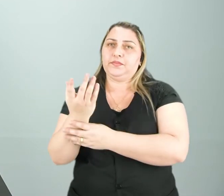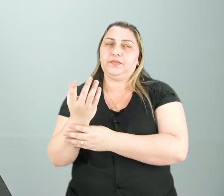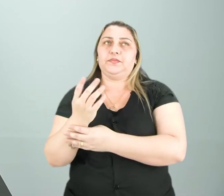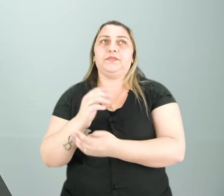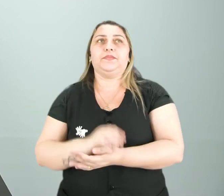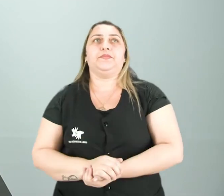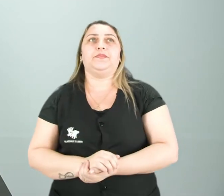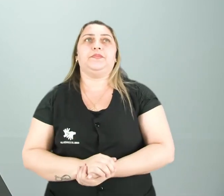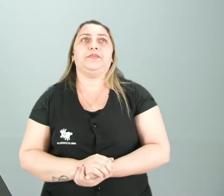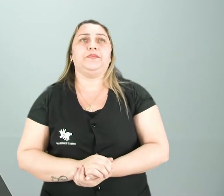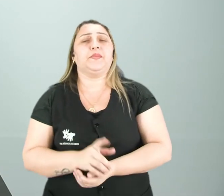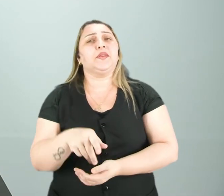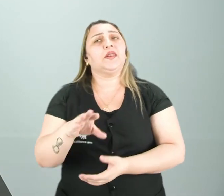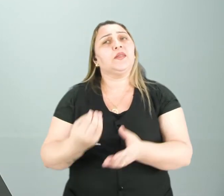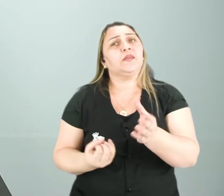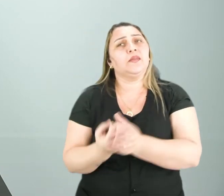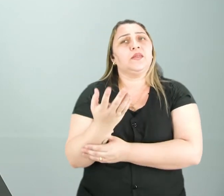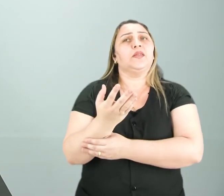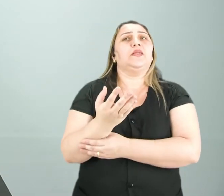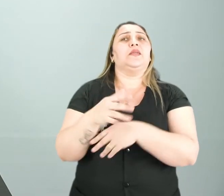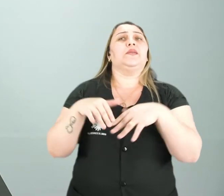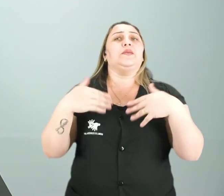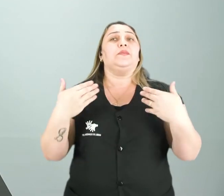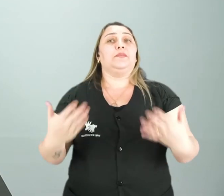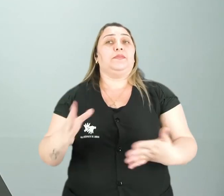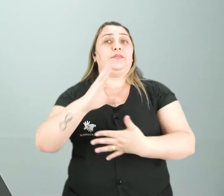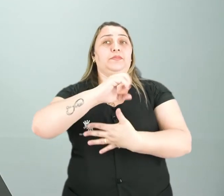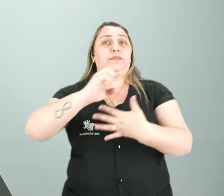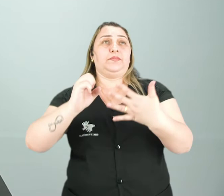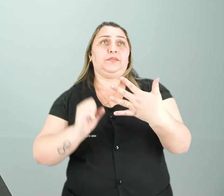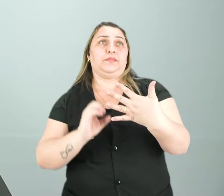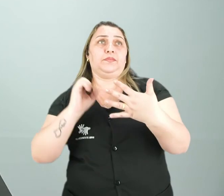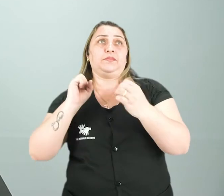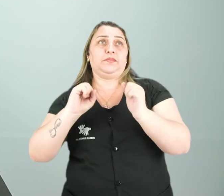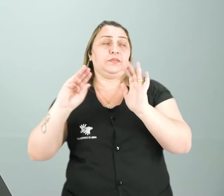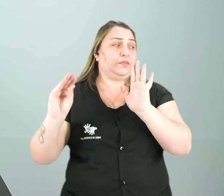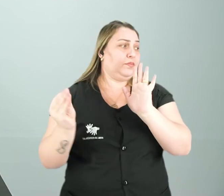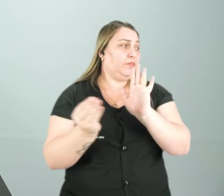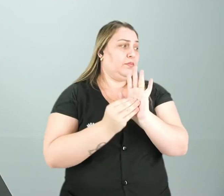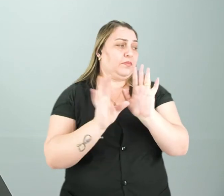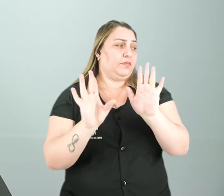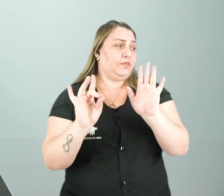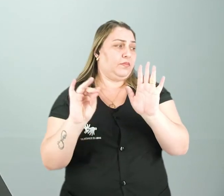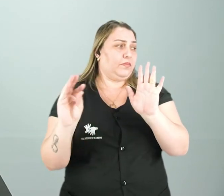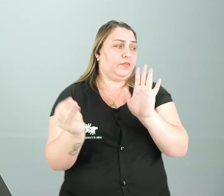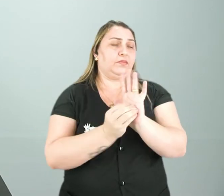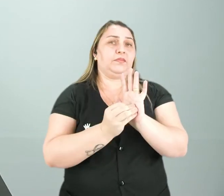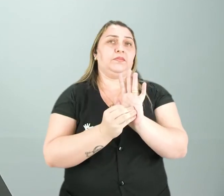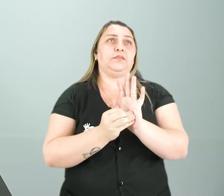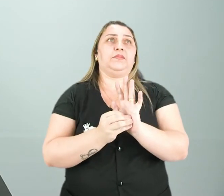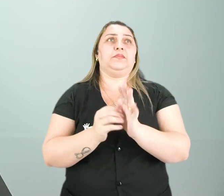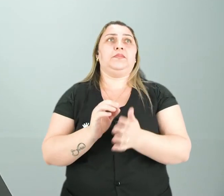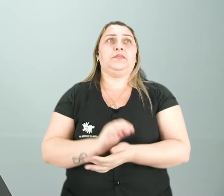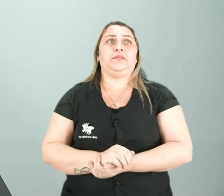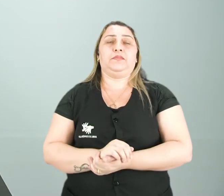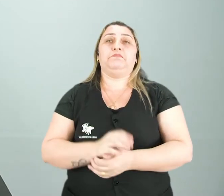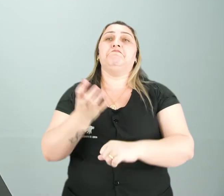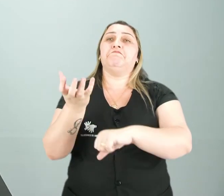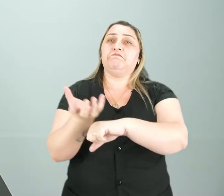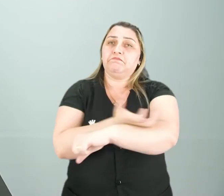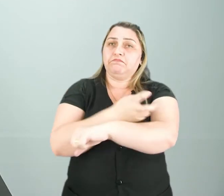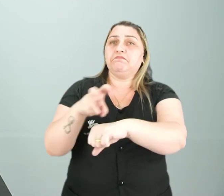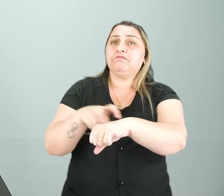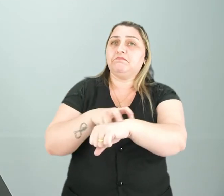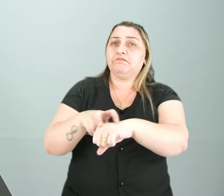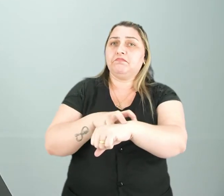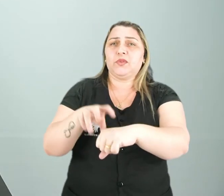certo? Então, quem são os produtores numa cadeia alimentar? Pode até colar daqui, hein? Aqui são os